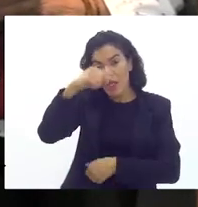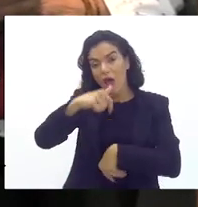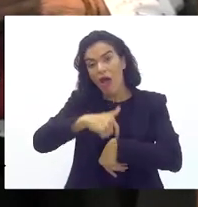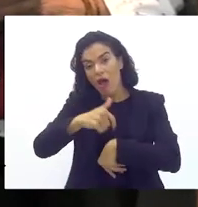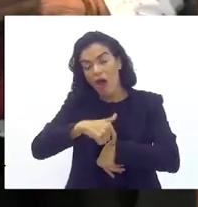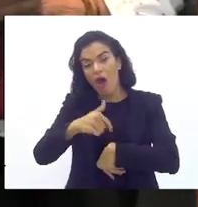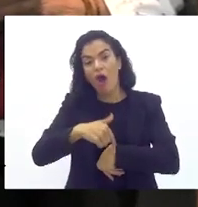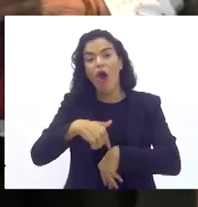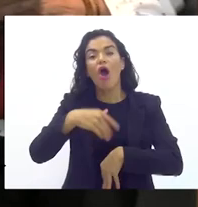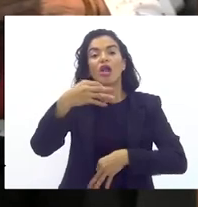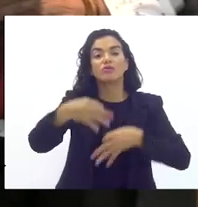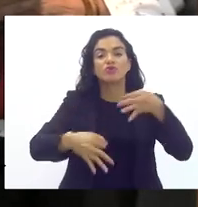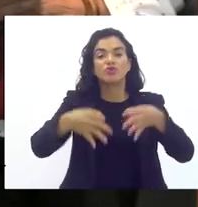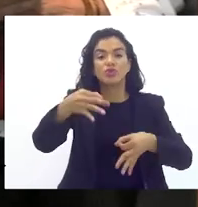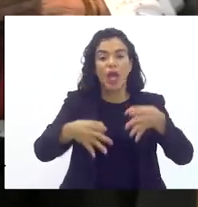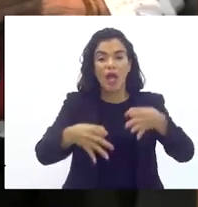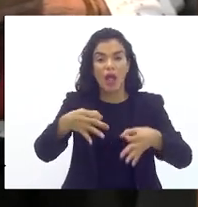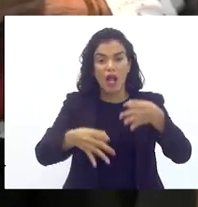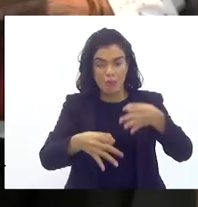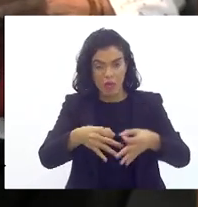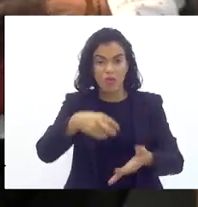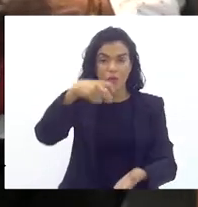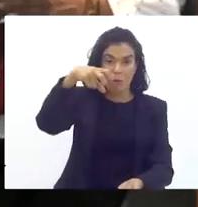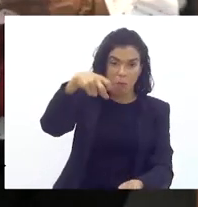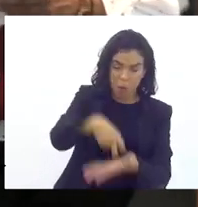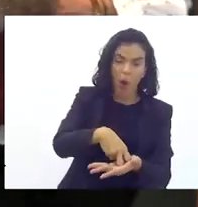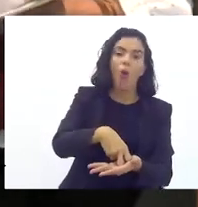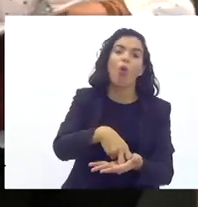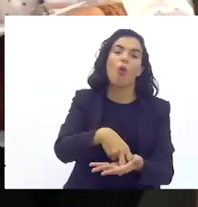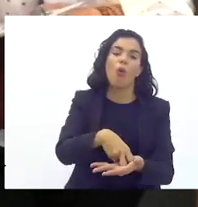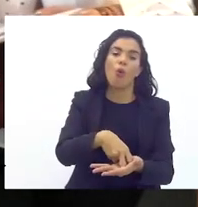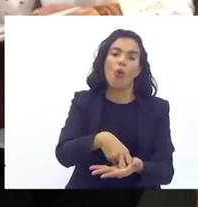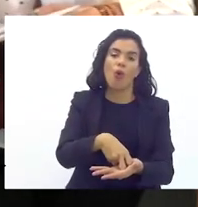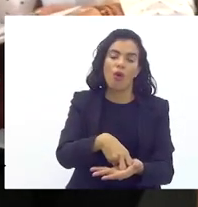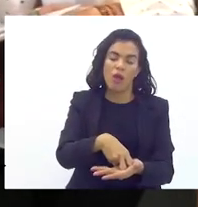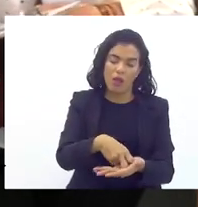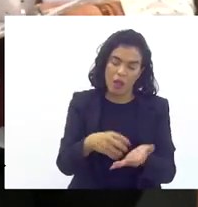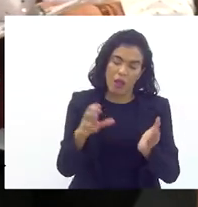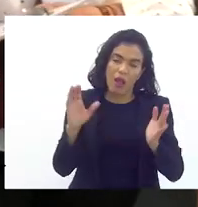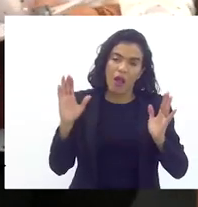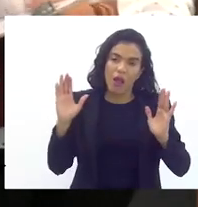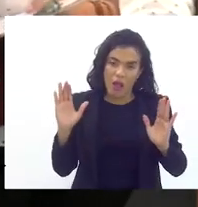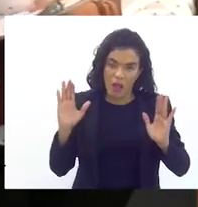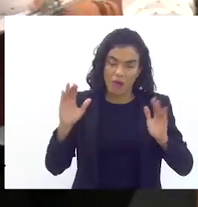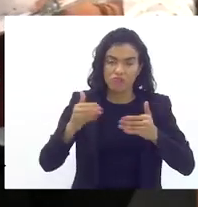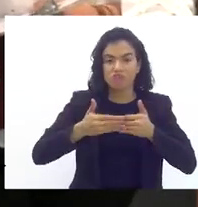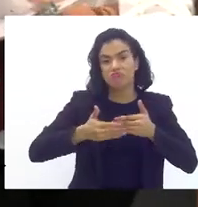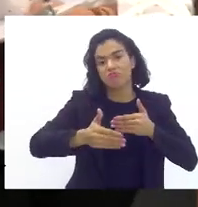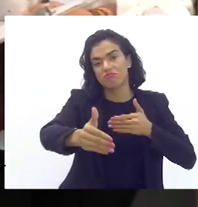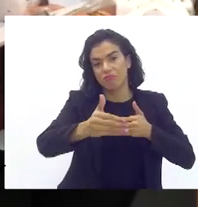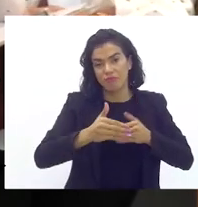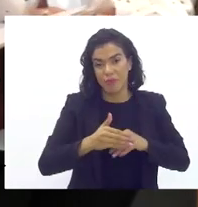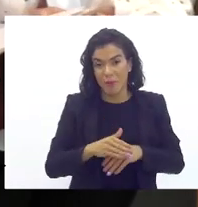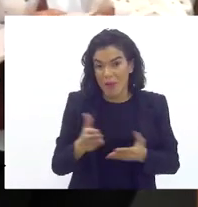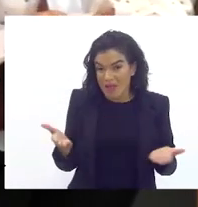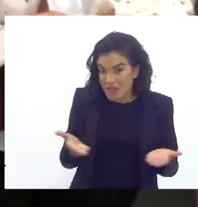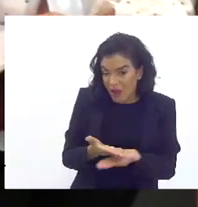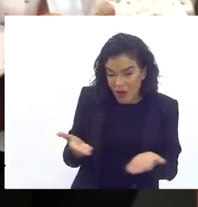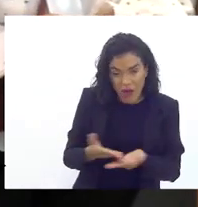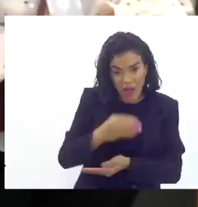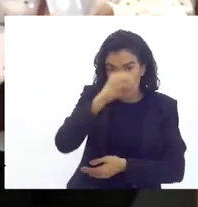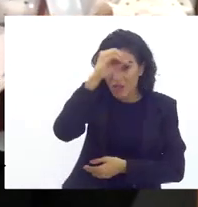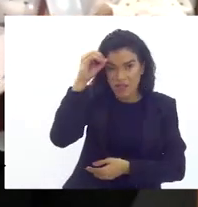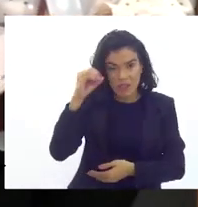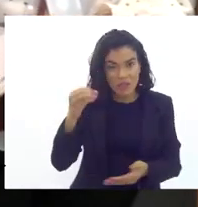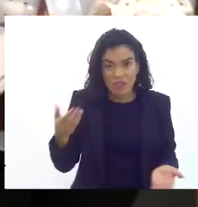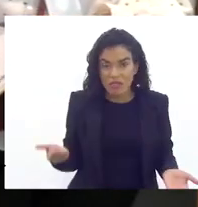do trânsito julgado na recurso como for lá na frente do seu processo mas inicialmente ele